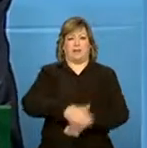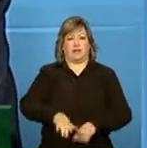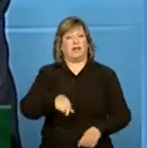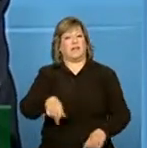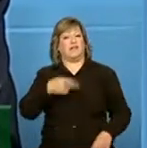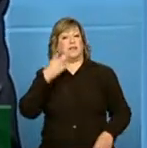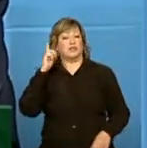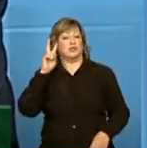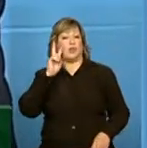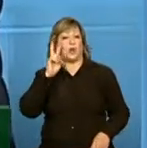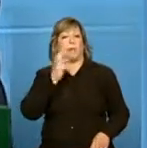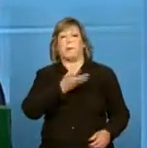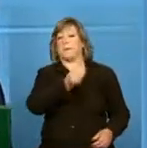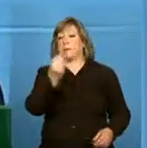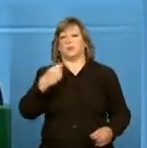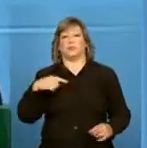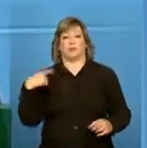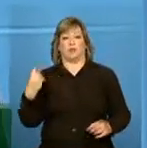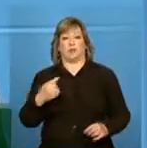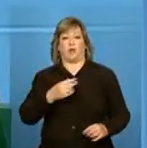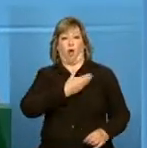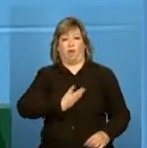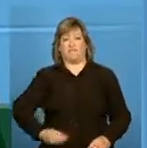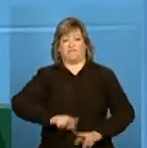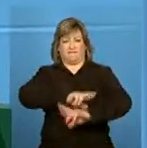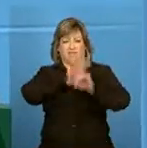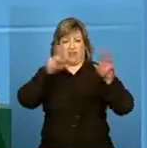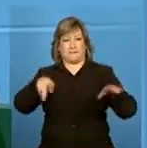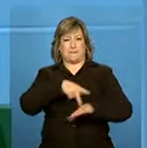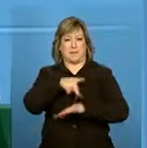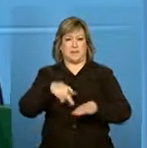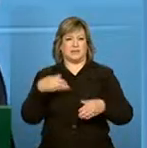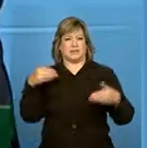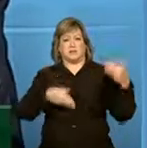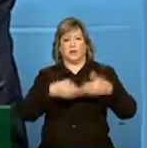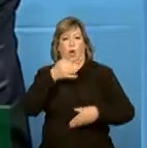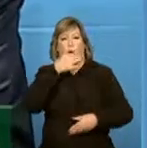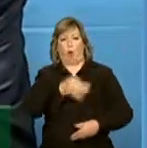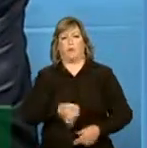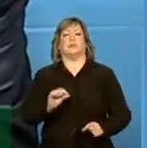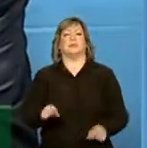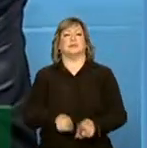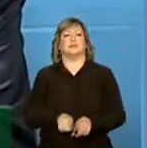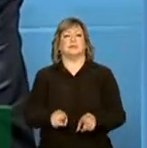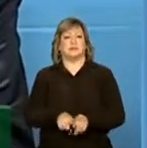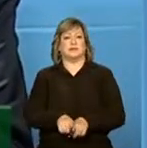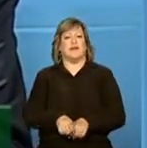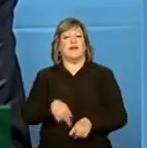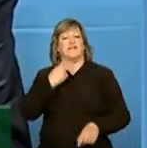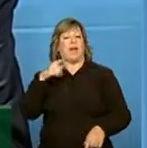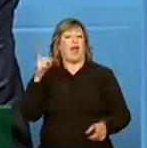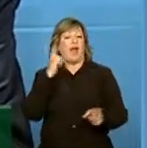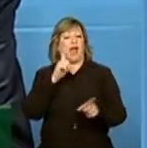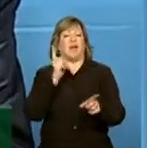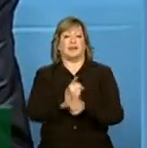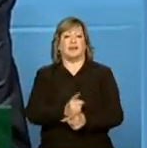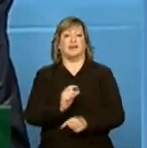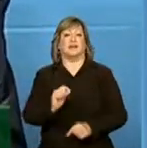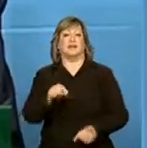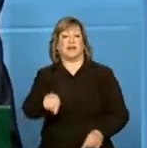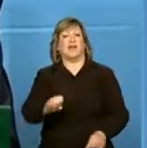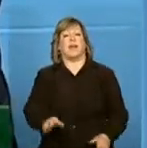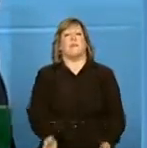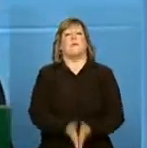numerosos representantes dos governos de diferentes países que na pobreza era onde estava, de forma